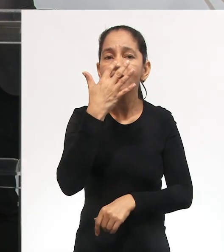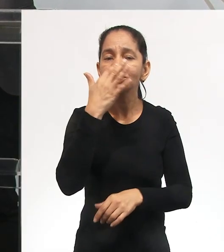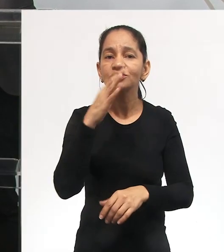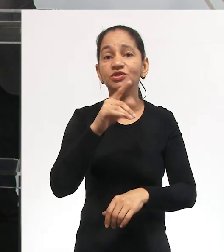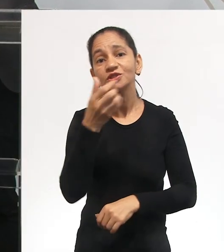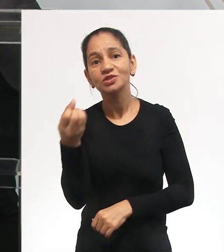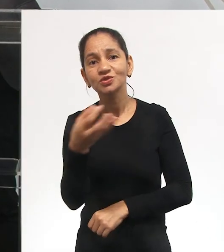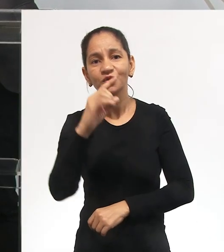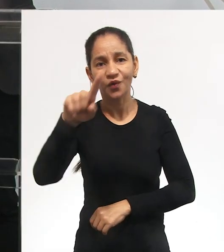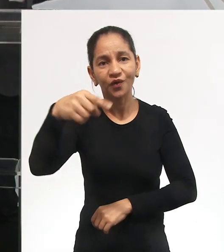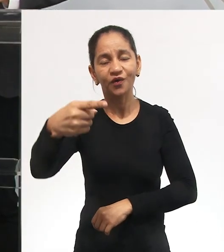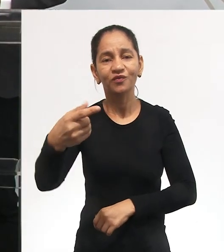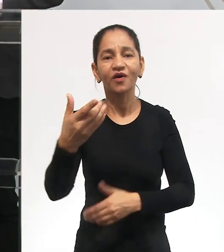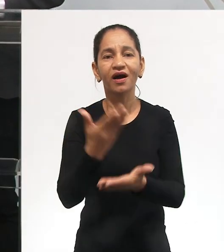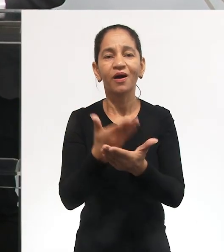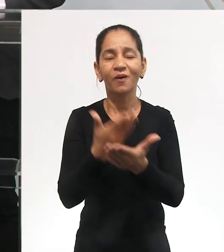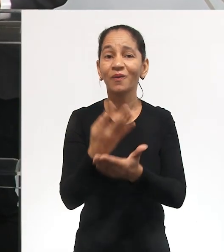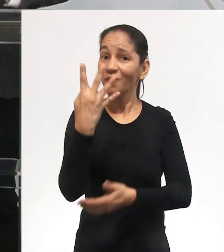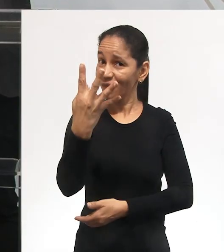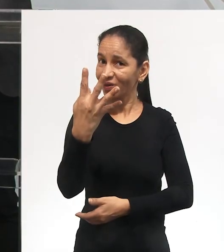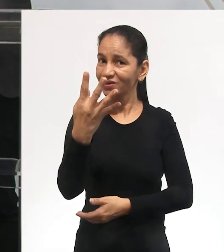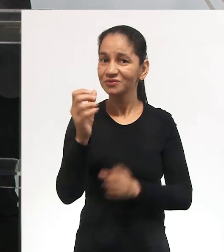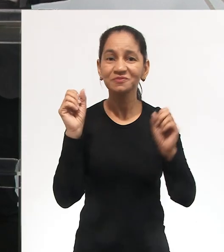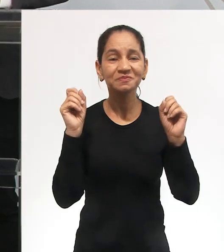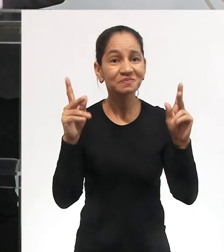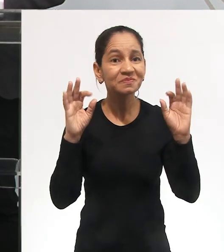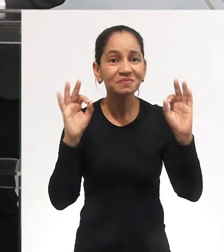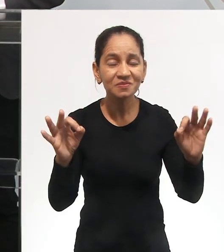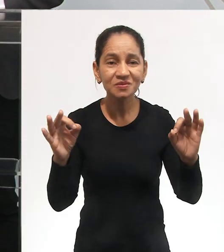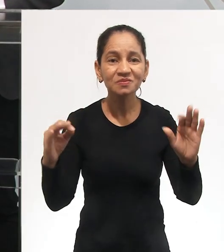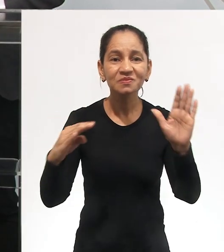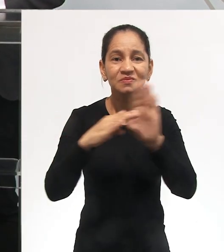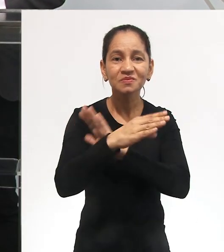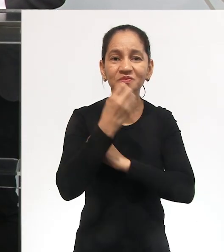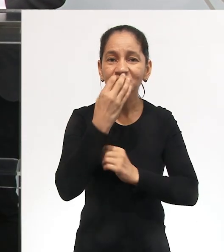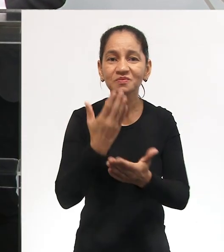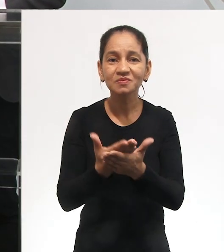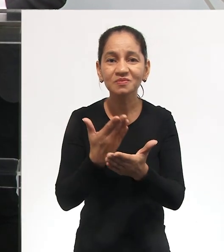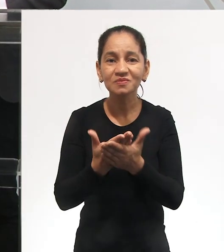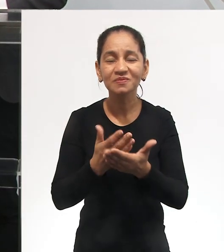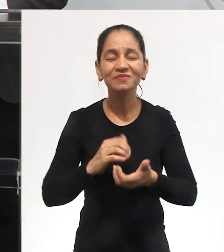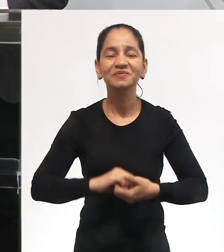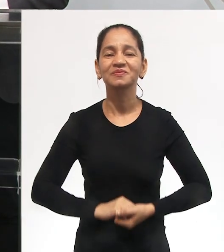aula, tá? Que é a aula número 4. Beleza, pessoal? Sucesso aí, bons estudos!